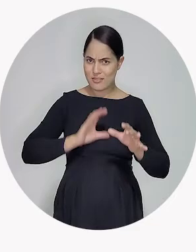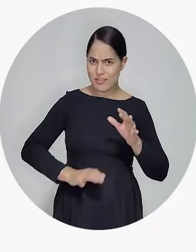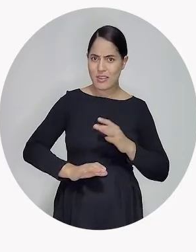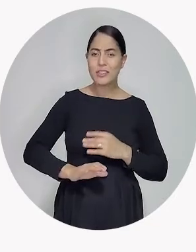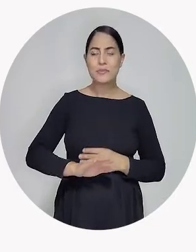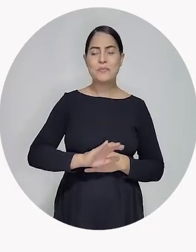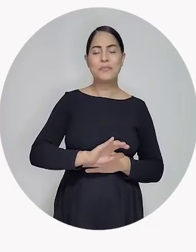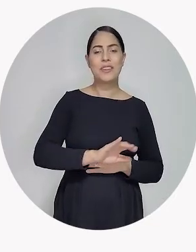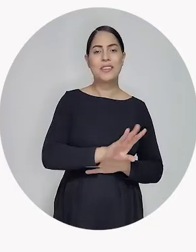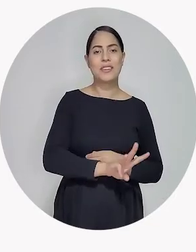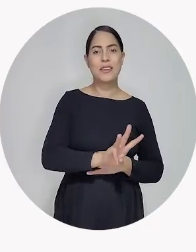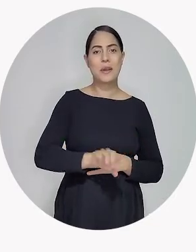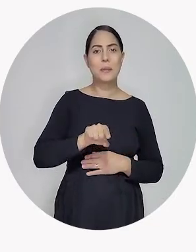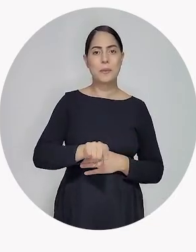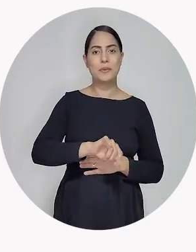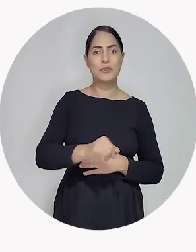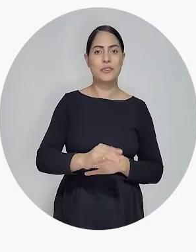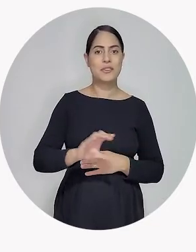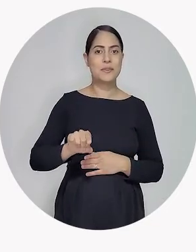em